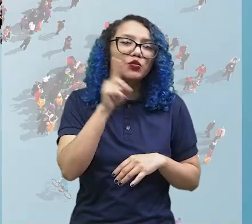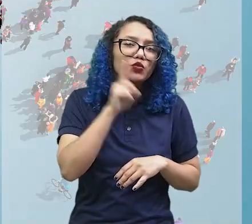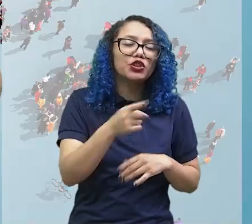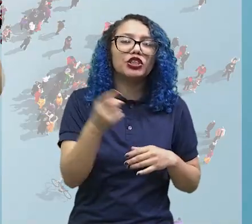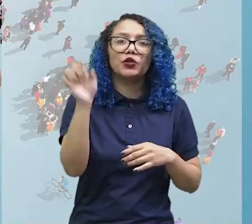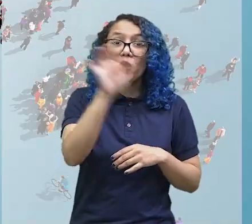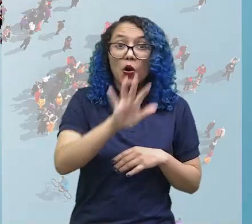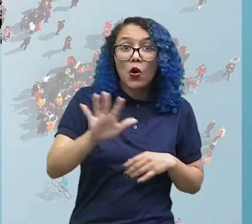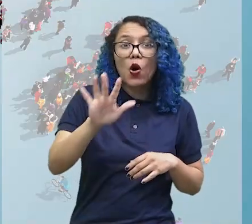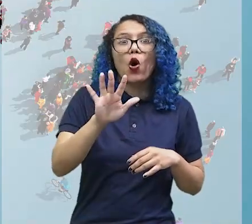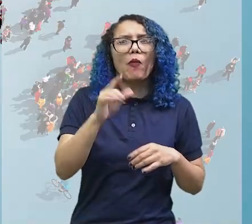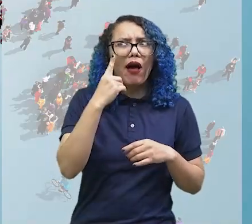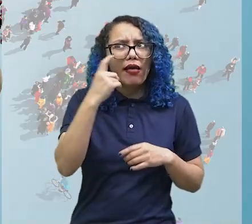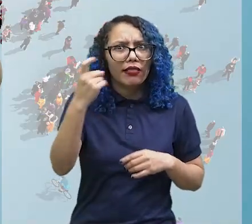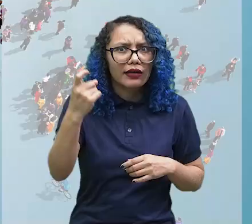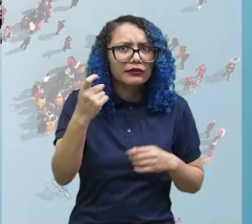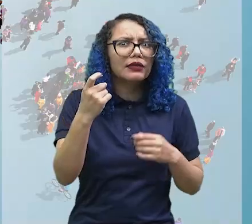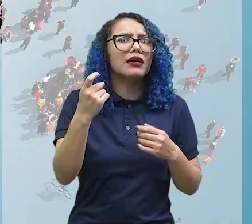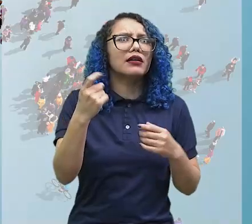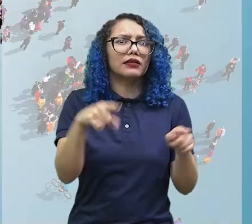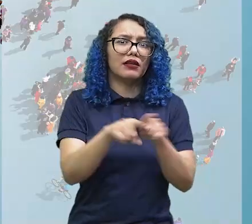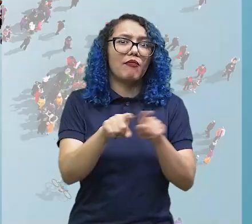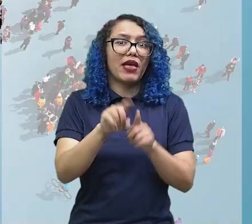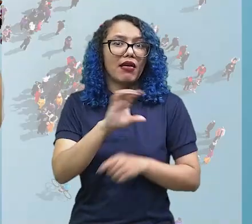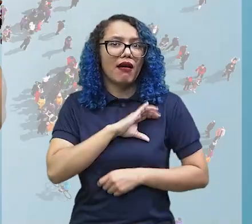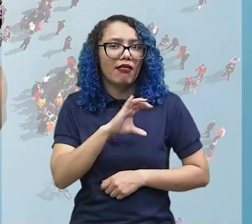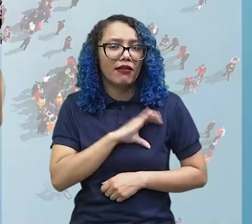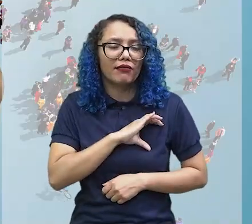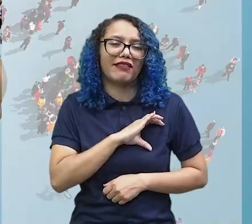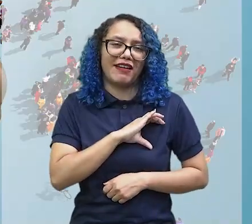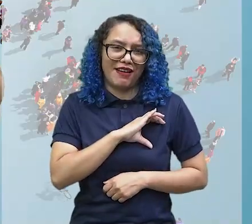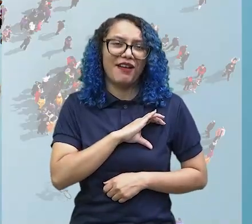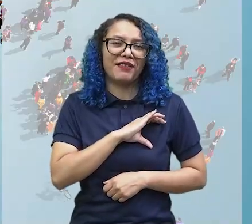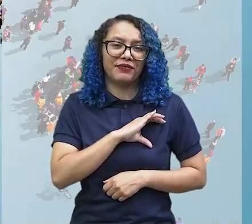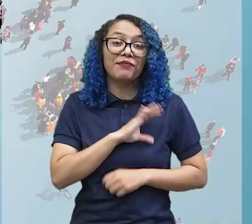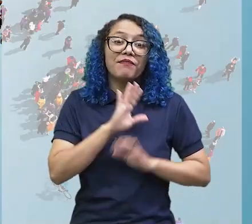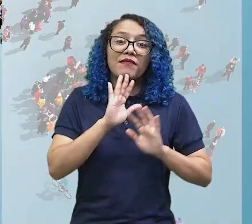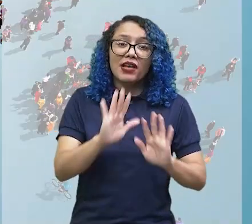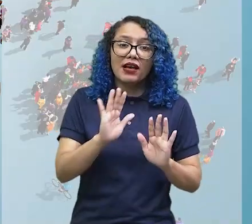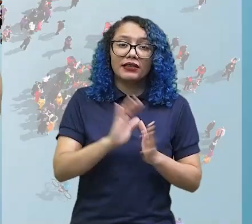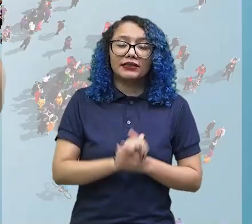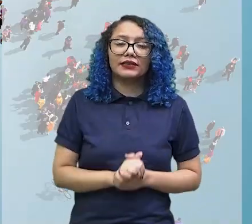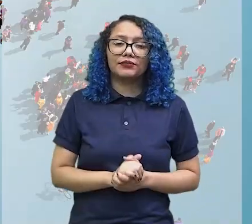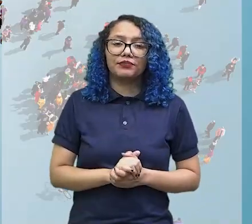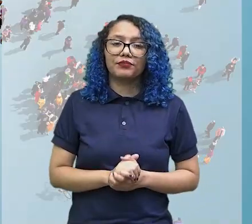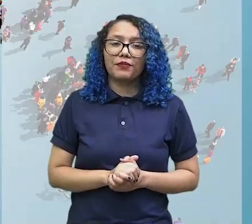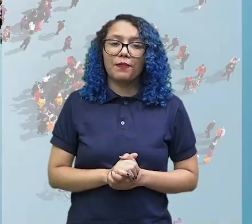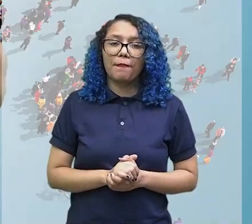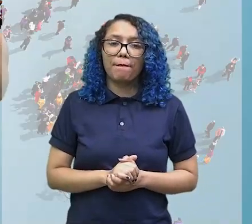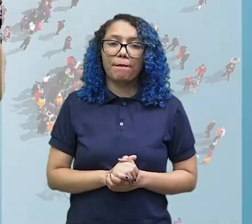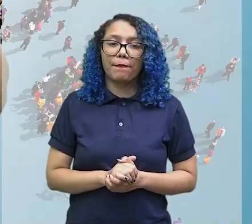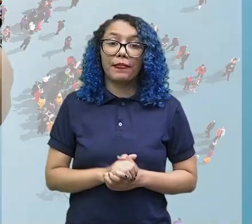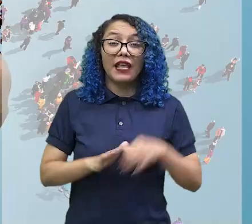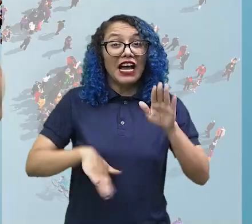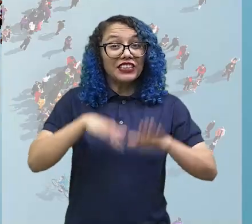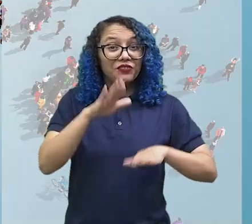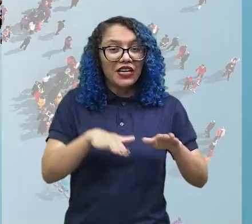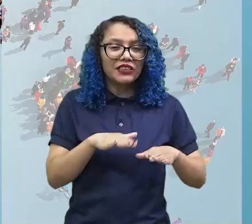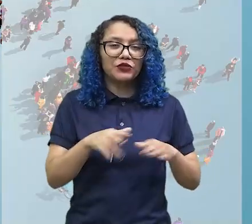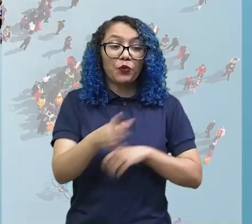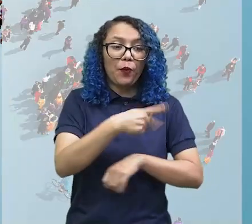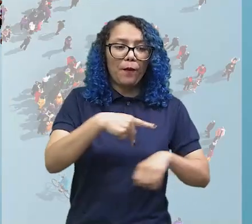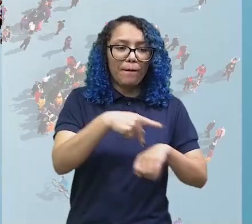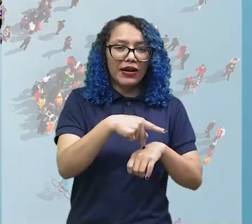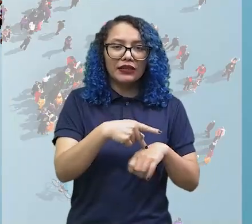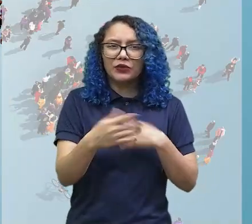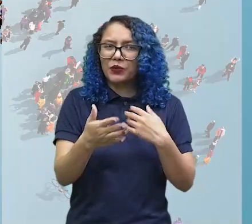Unidos da América, que chama muito a atenção, como o Canadá, né. Mas existem situações que esses países eles não deixam entrar